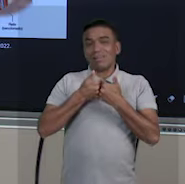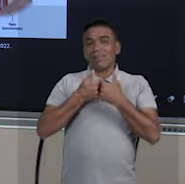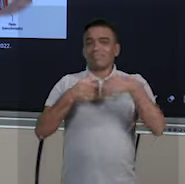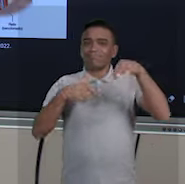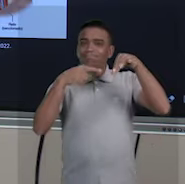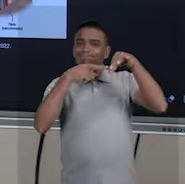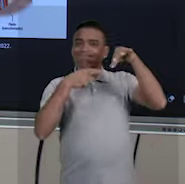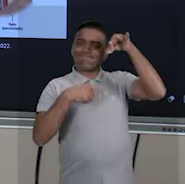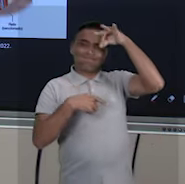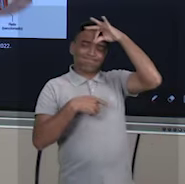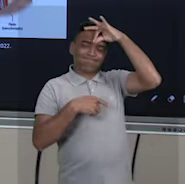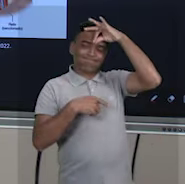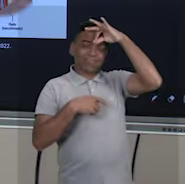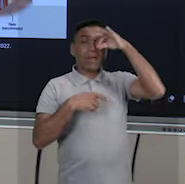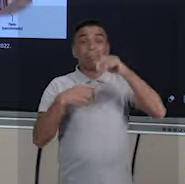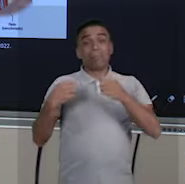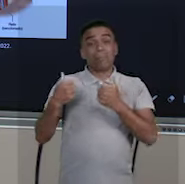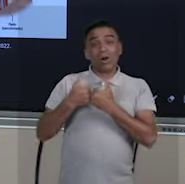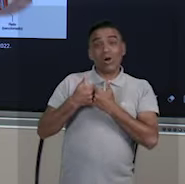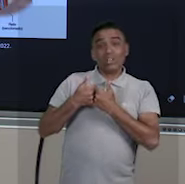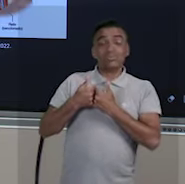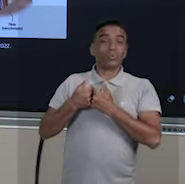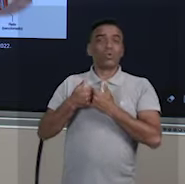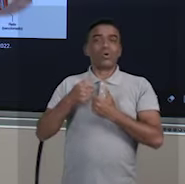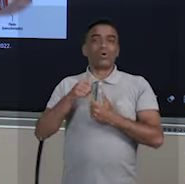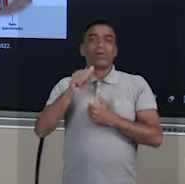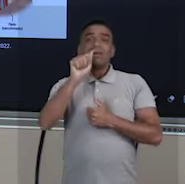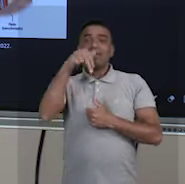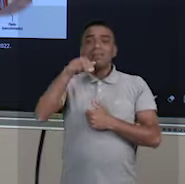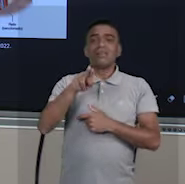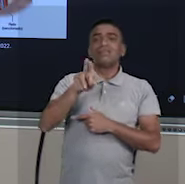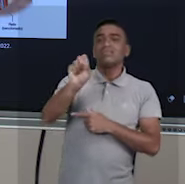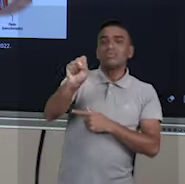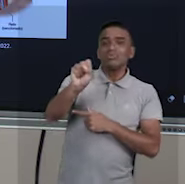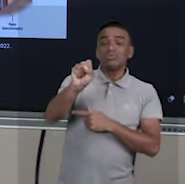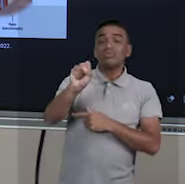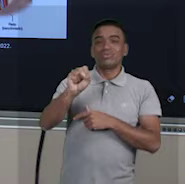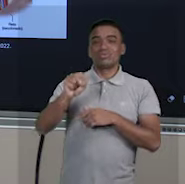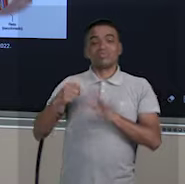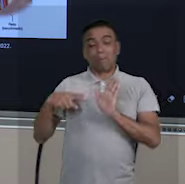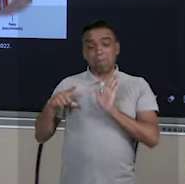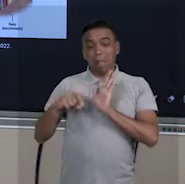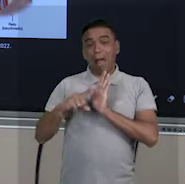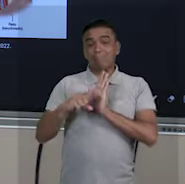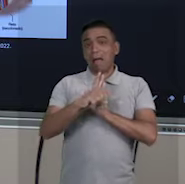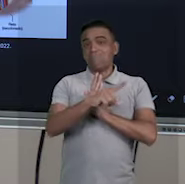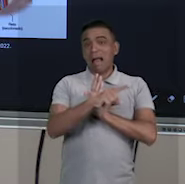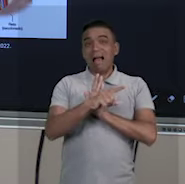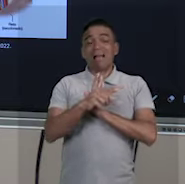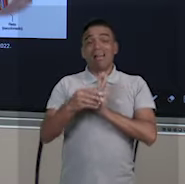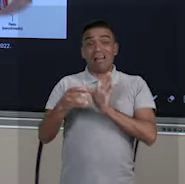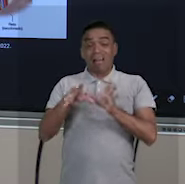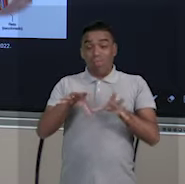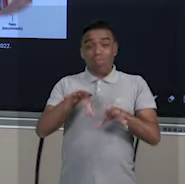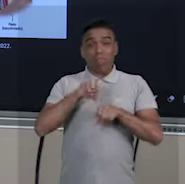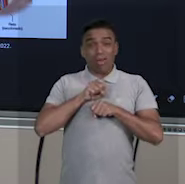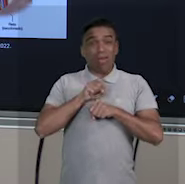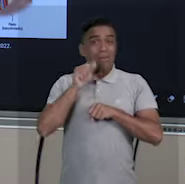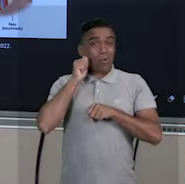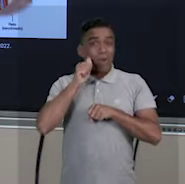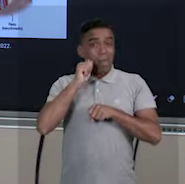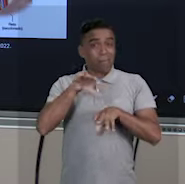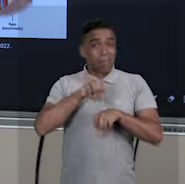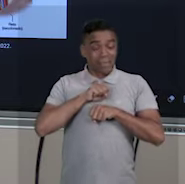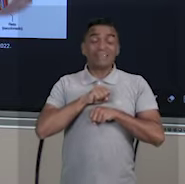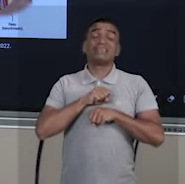vaginal, próximo à região anal, então a chance de bactérias invadirem essa região é maior. E como o do homem é